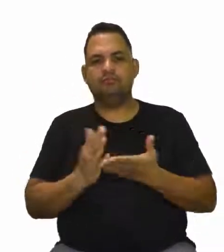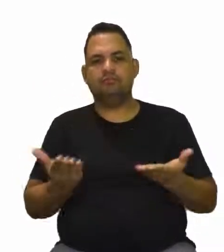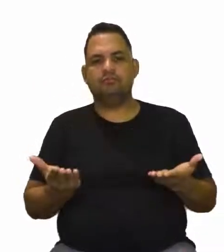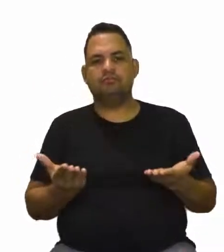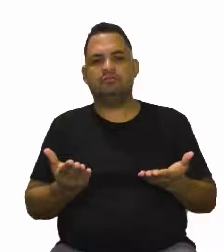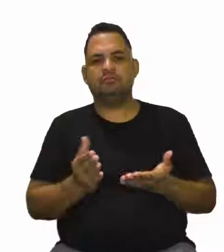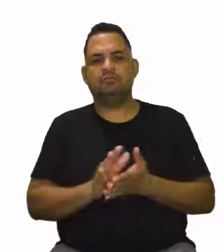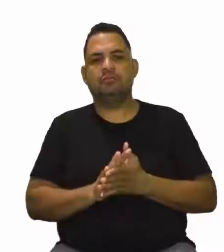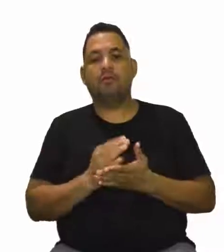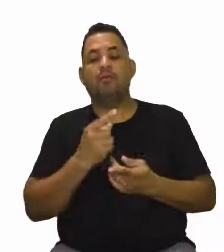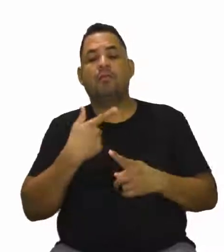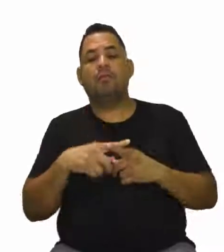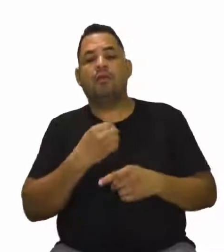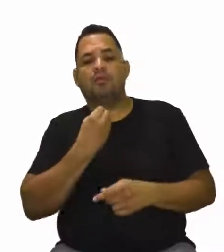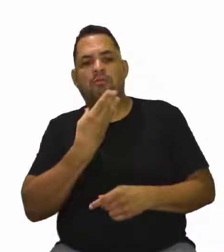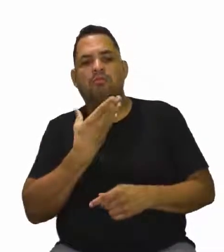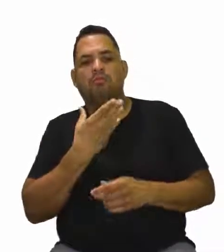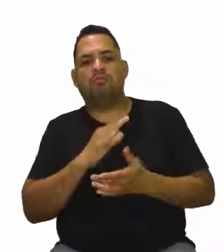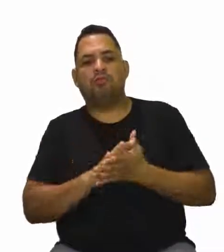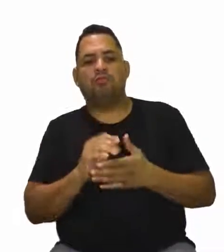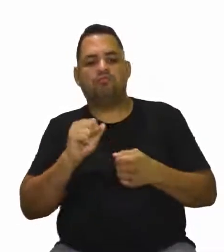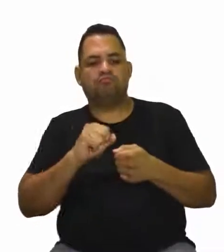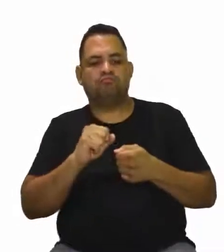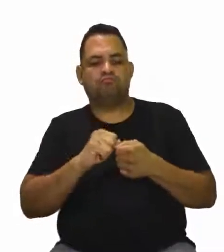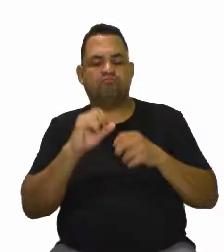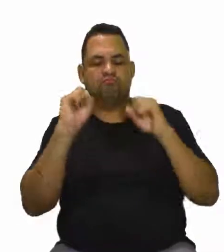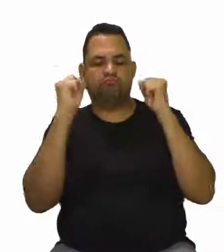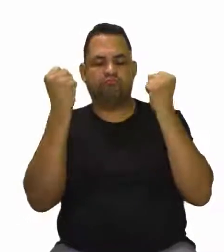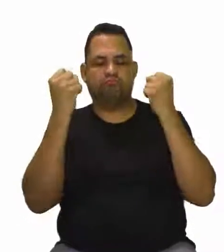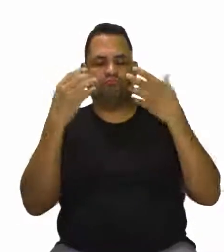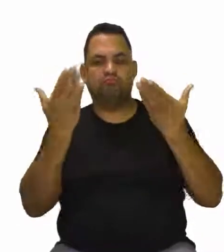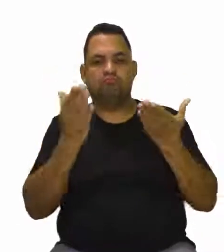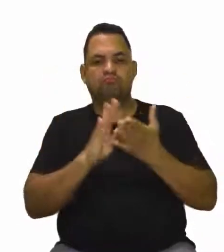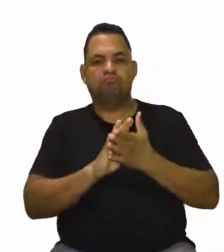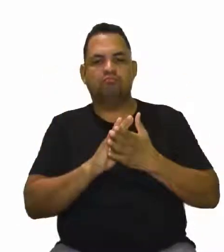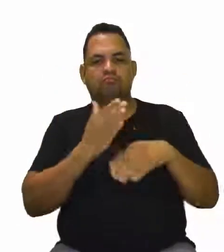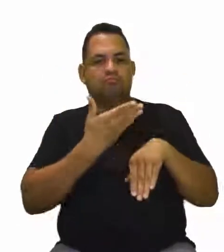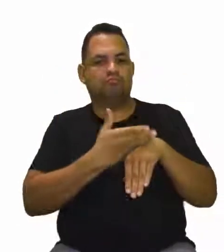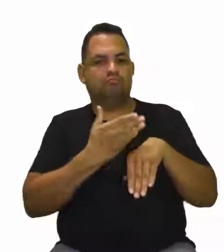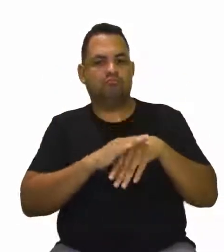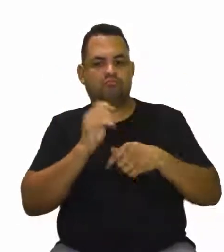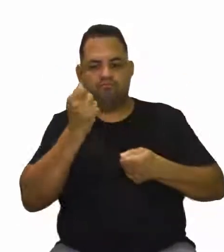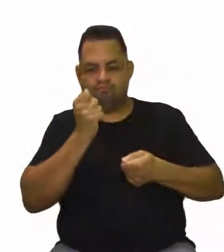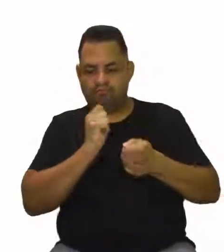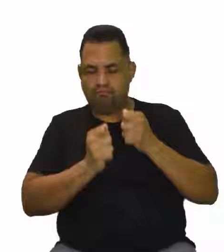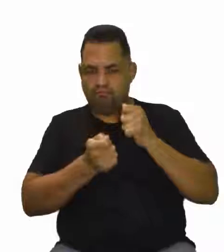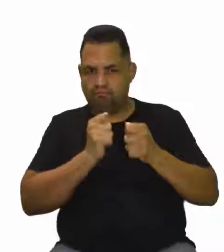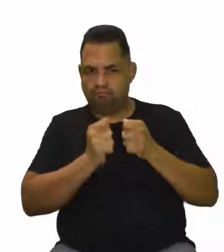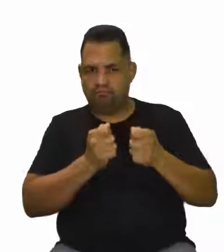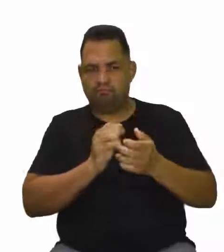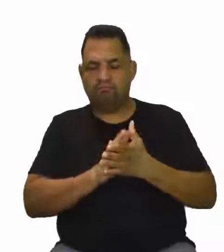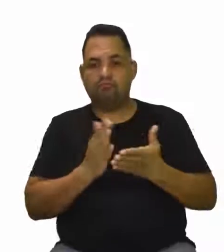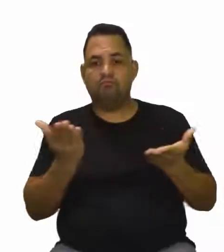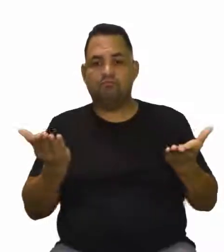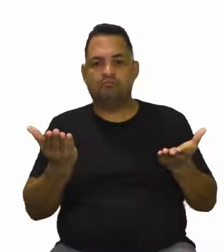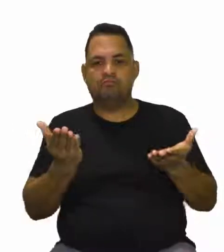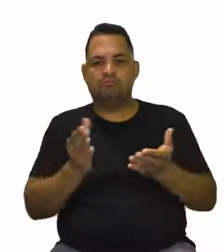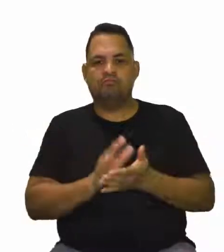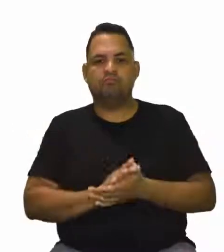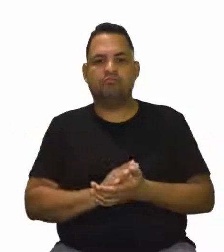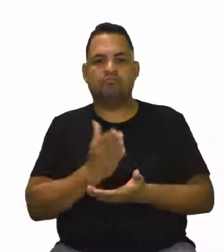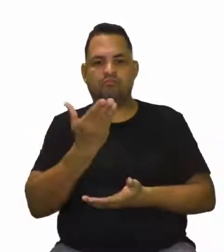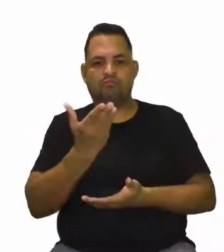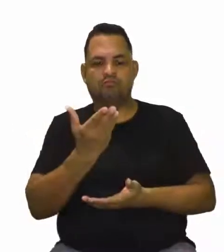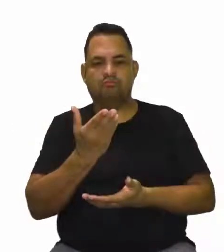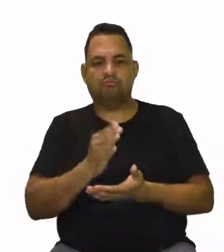aplicabilidade e os benefícios da ginástica com exercícios funcionais, e olha aí a grande